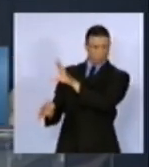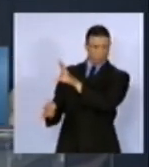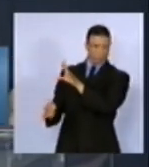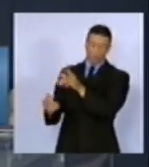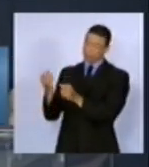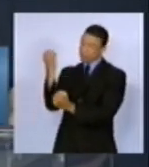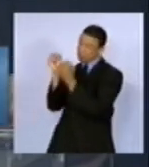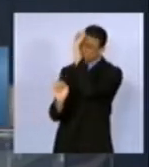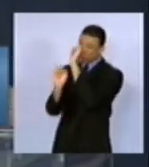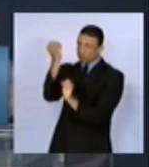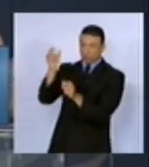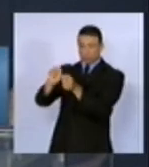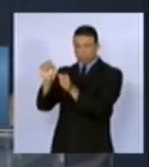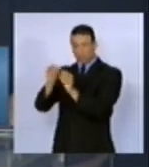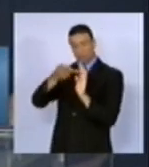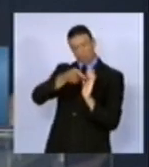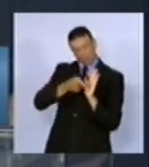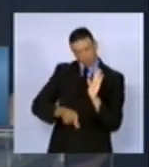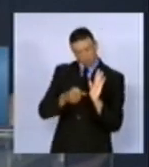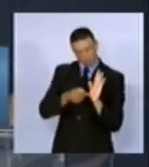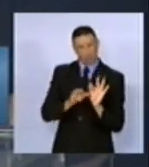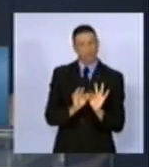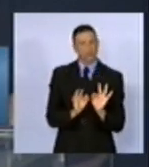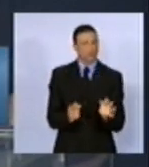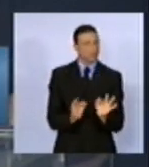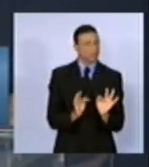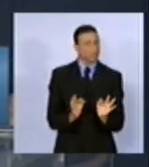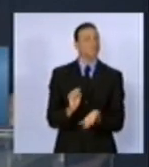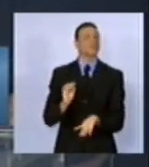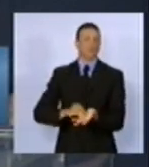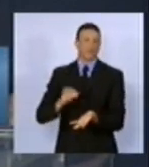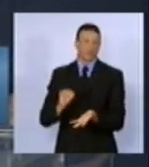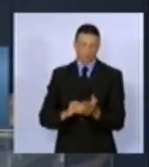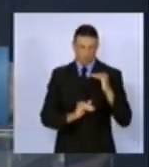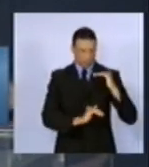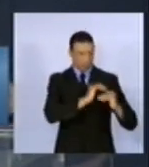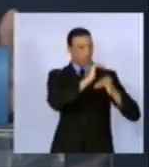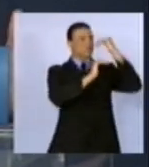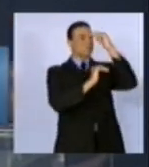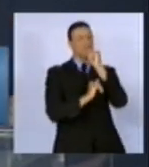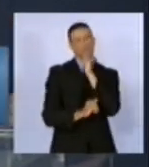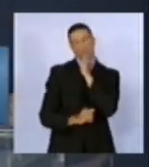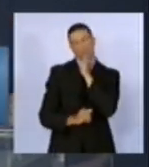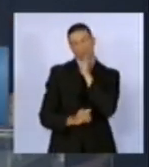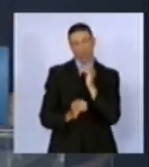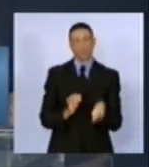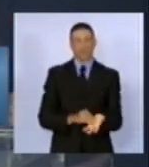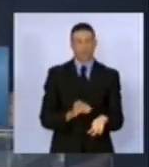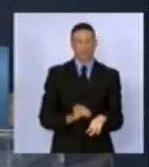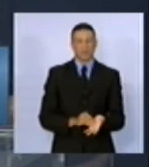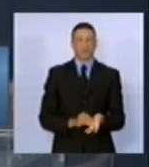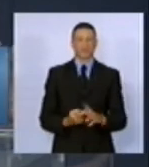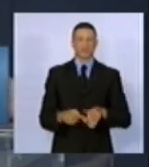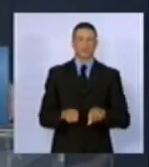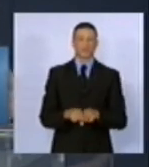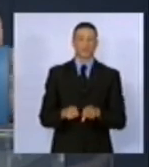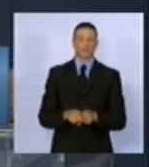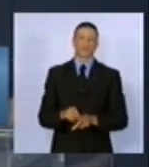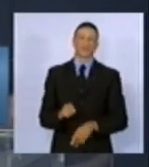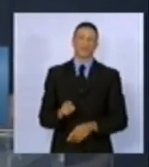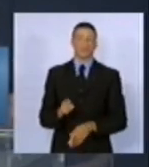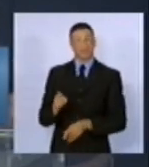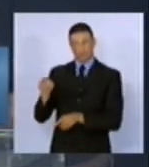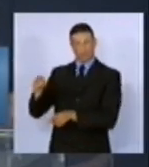estão implementando lá na região projeto muito simples mas tá precisando ainda de muita solução outra máquina da região está sendo